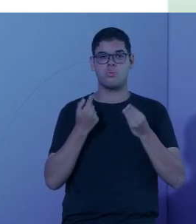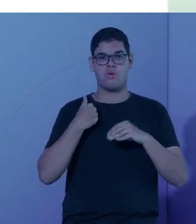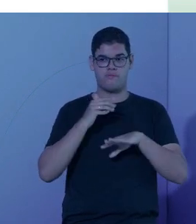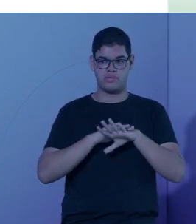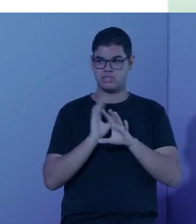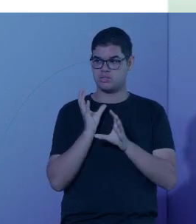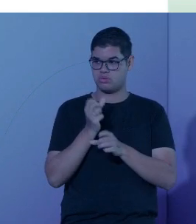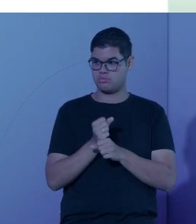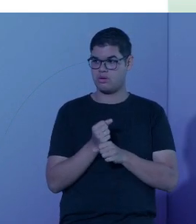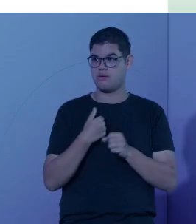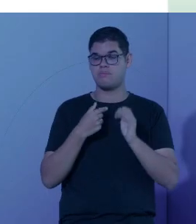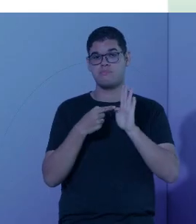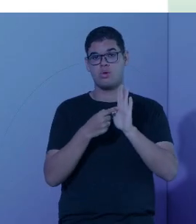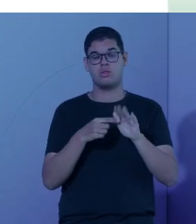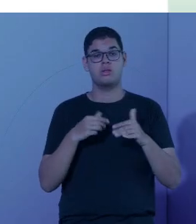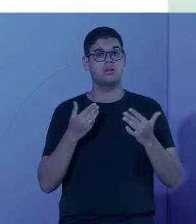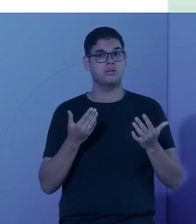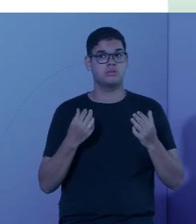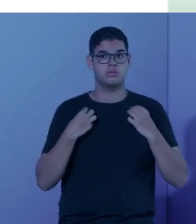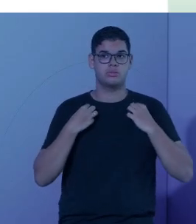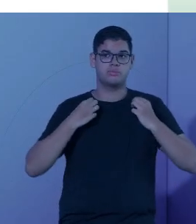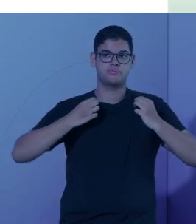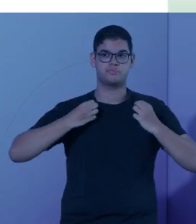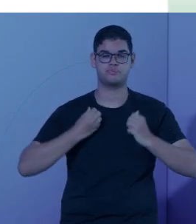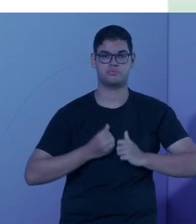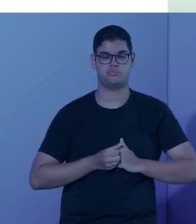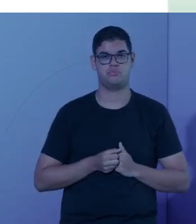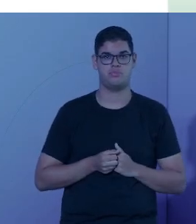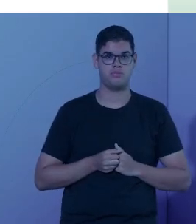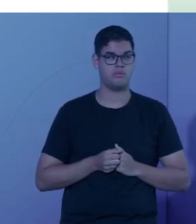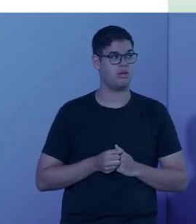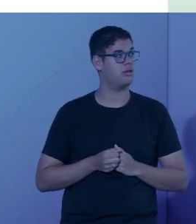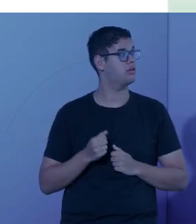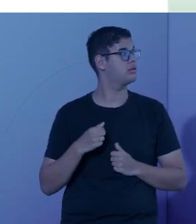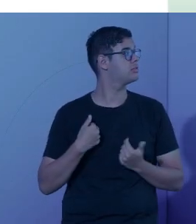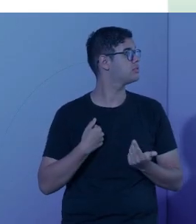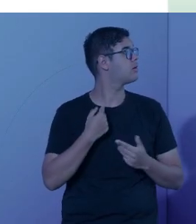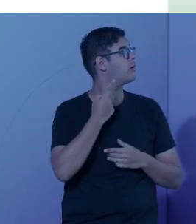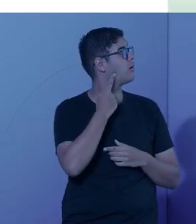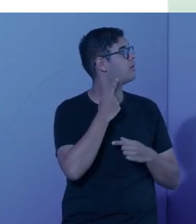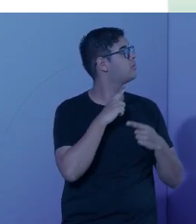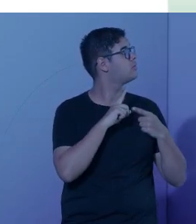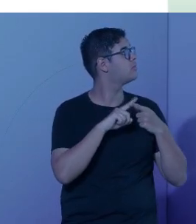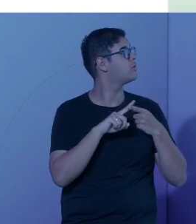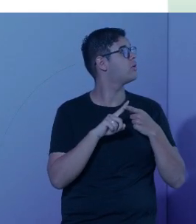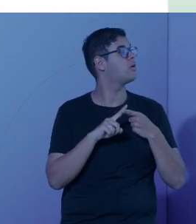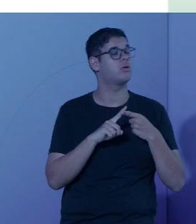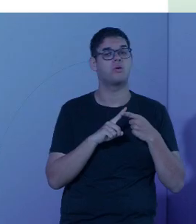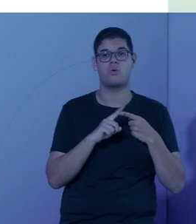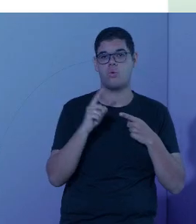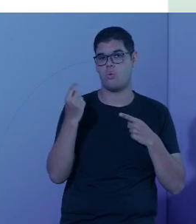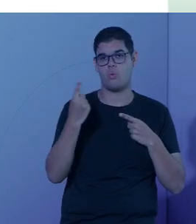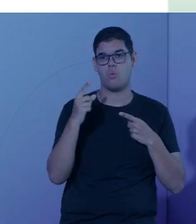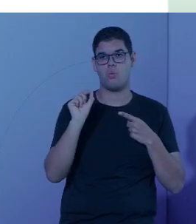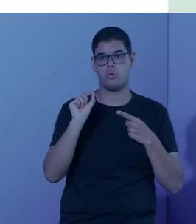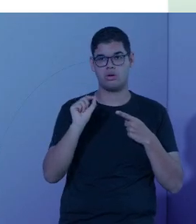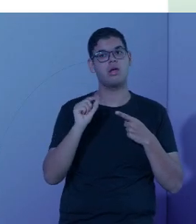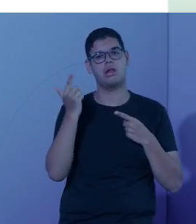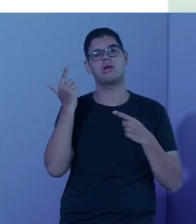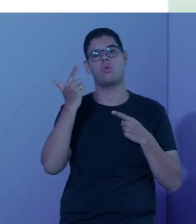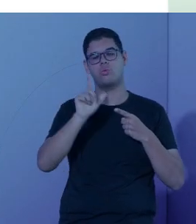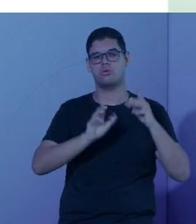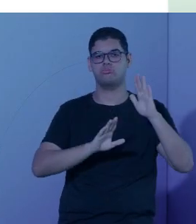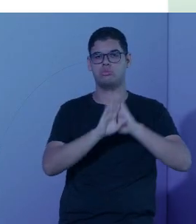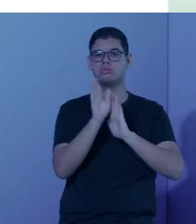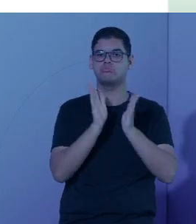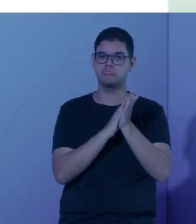né? Então, do medicamento dispensado, ele cumpriu todo o processo, até o CIA. O medicamento não dispensado, ele vai